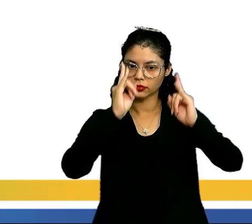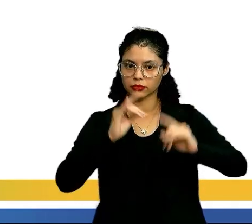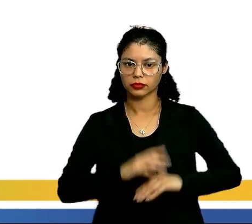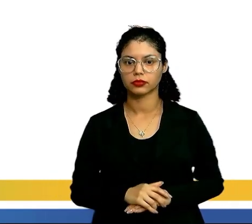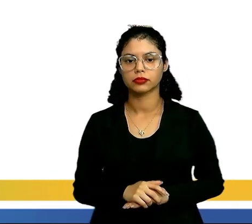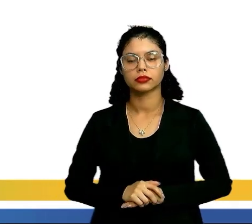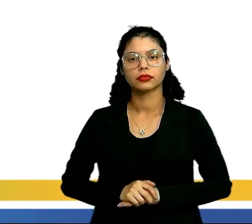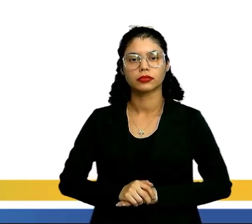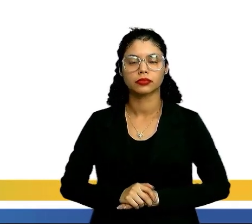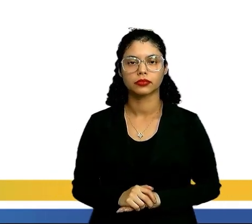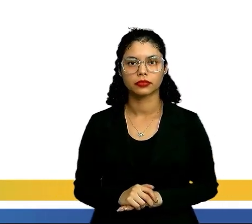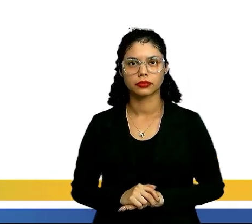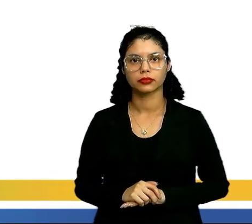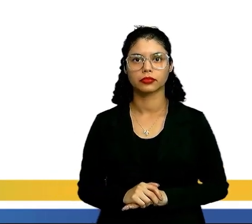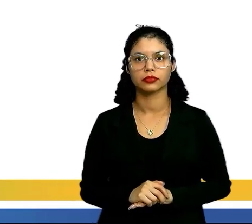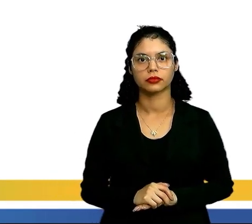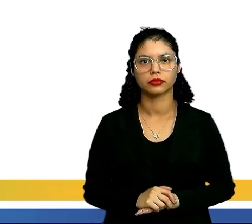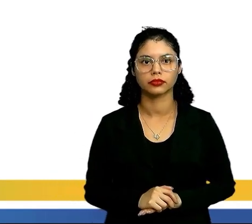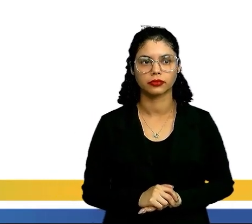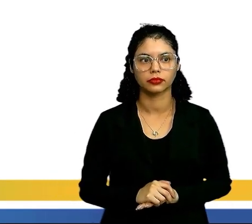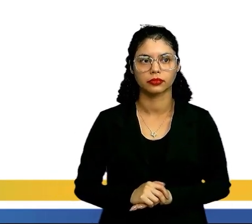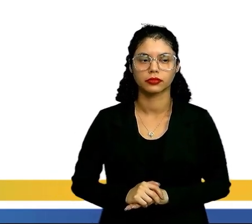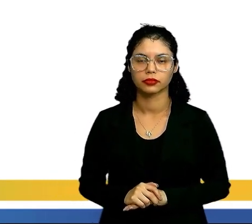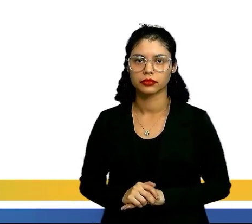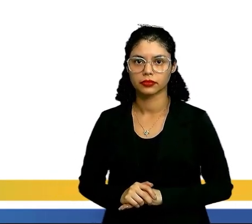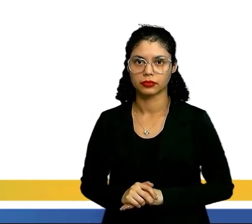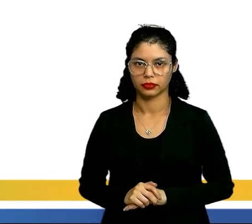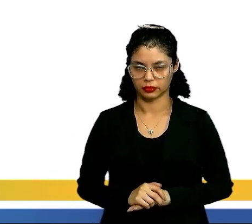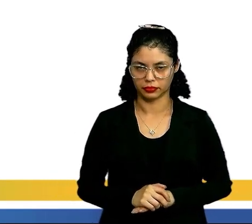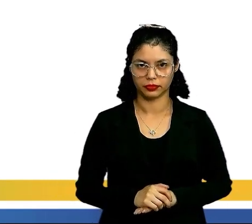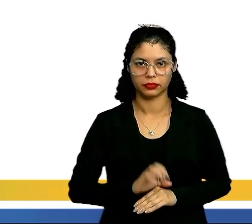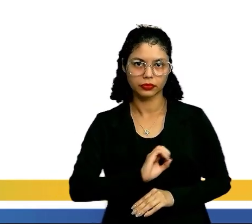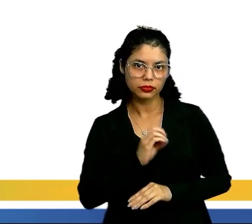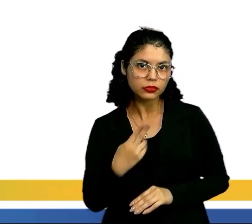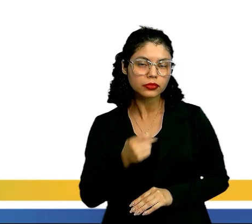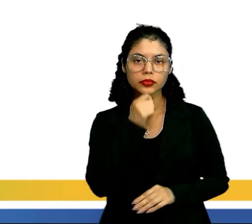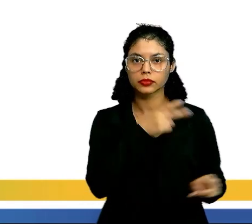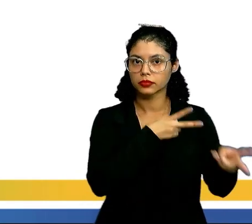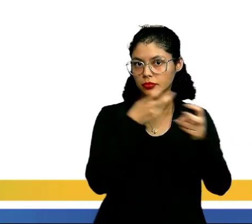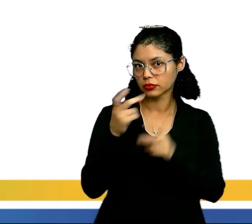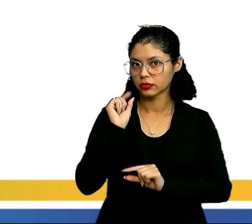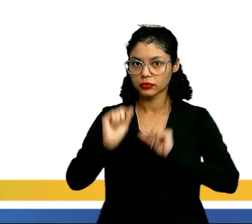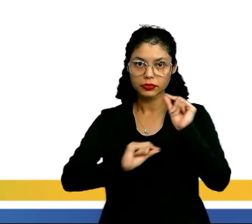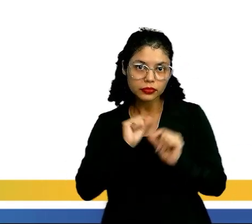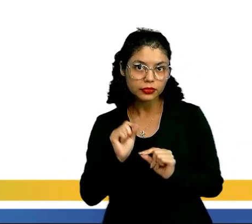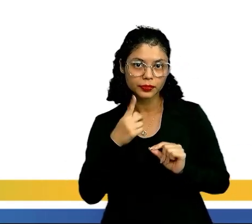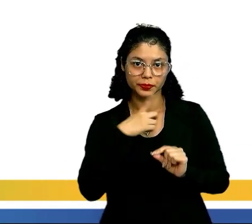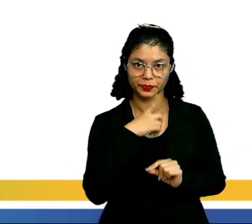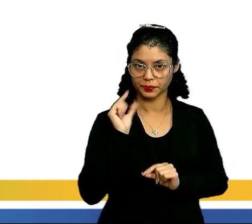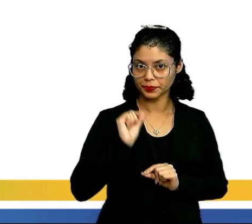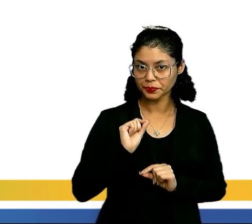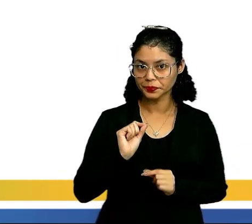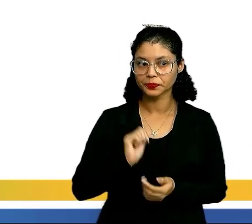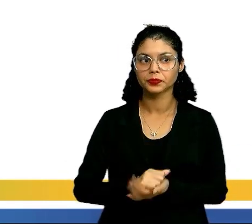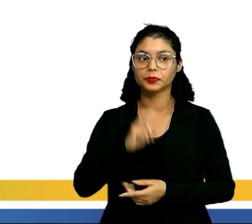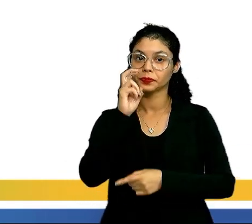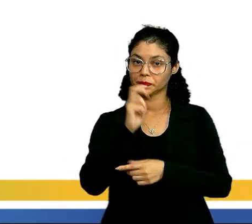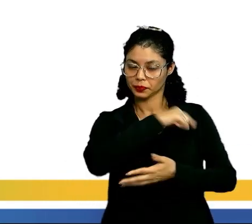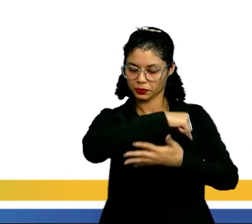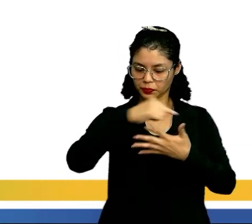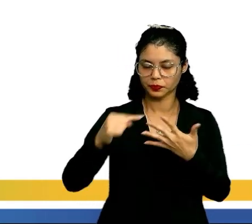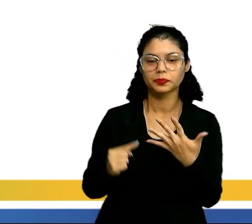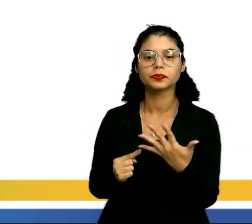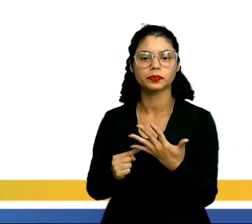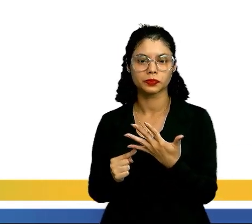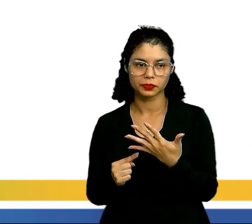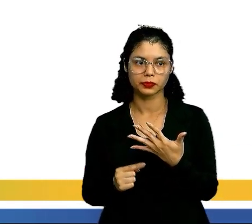para chegar à base do prédio? Ou seja, observe aí que nós temos 5